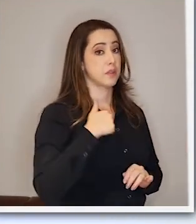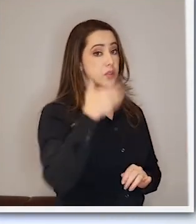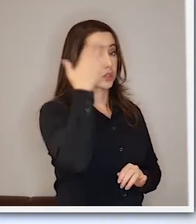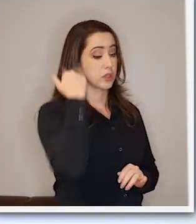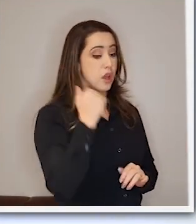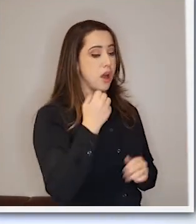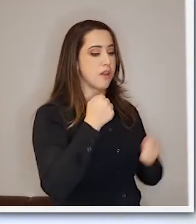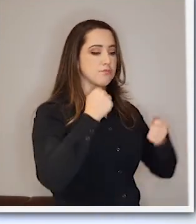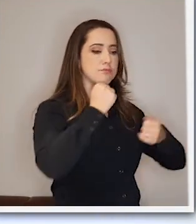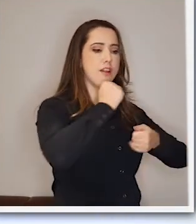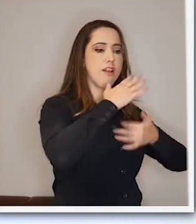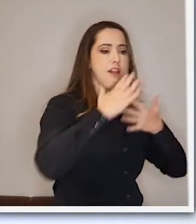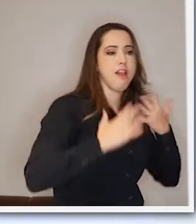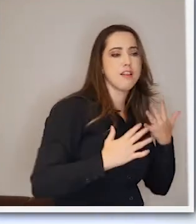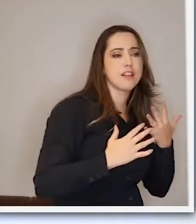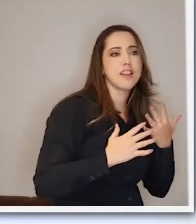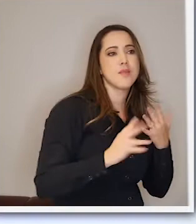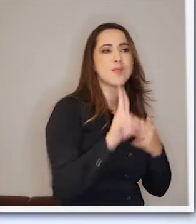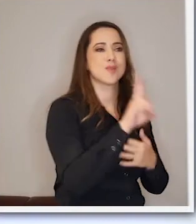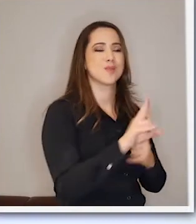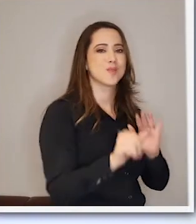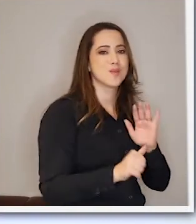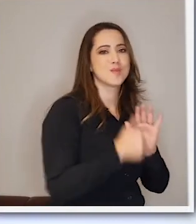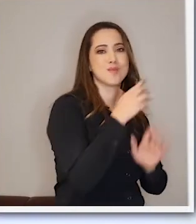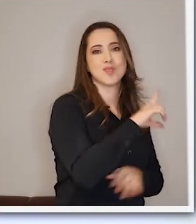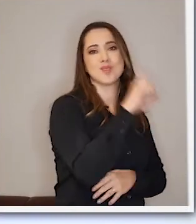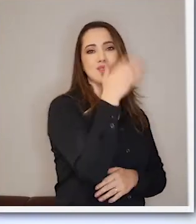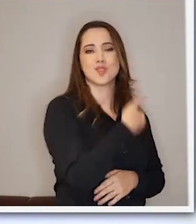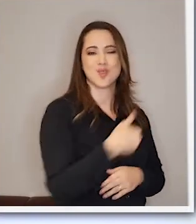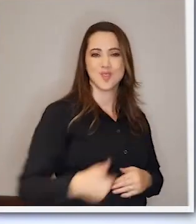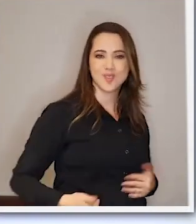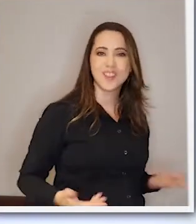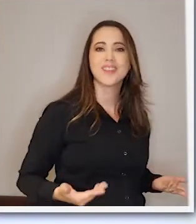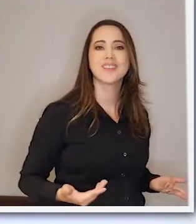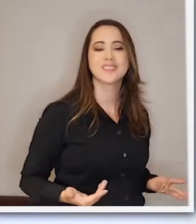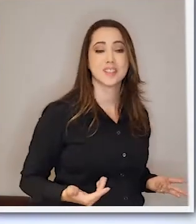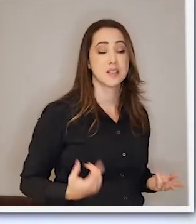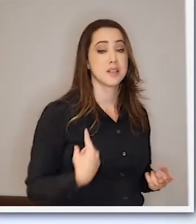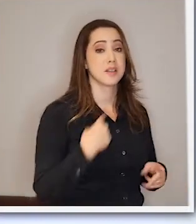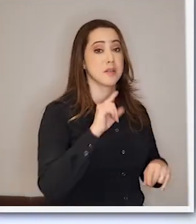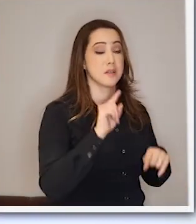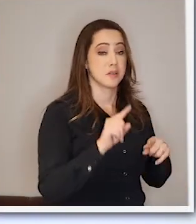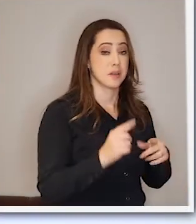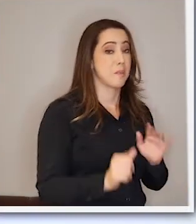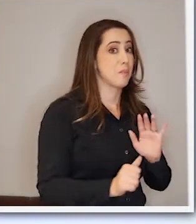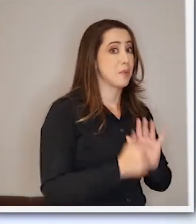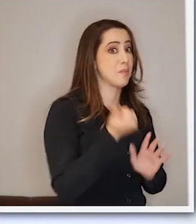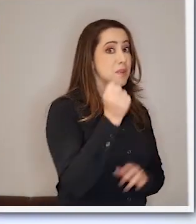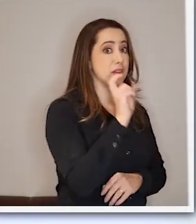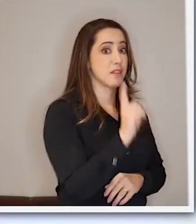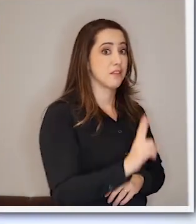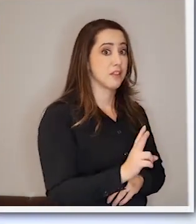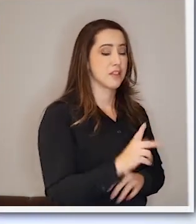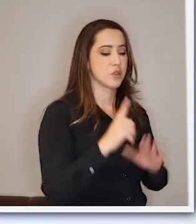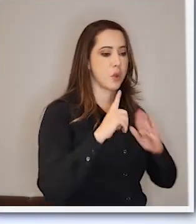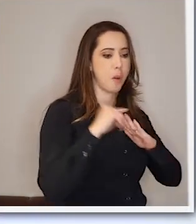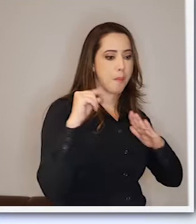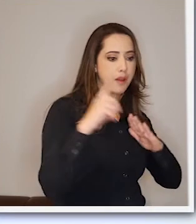abraçaram o nosso trabalho. Então, a dona Michele, ela faz o primeiro discurso em Libras, ela traz esse projeto para dentro da presidência. Pela primeira vez na história